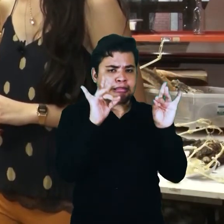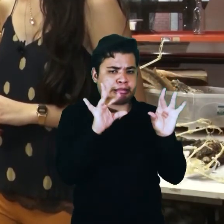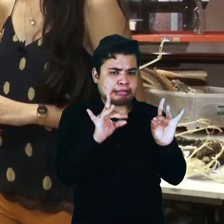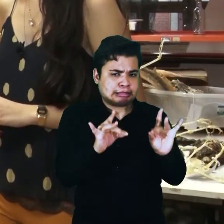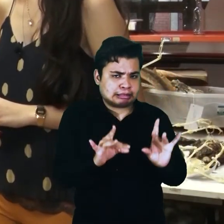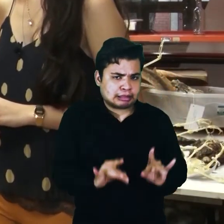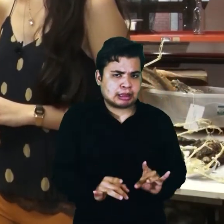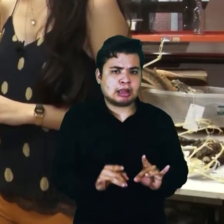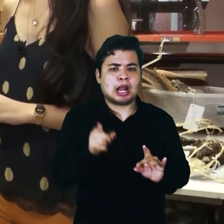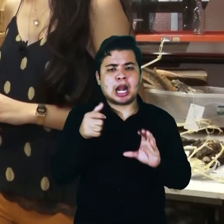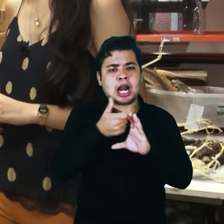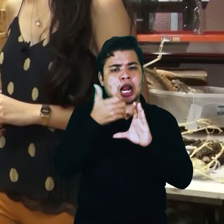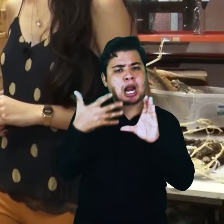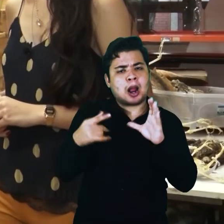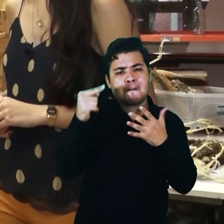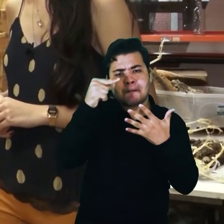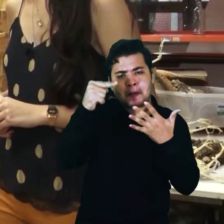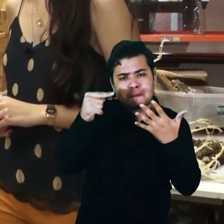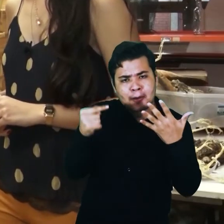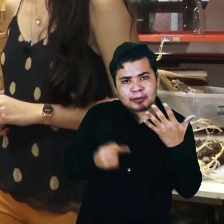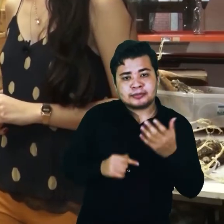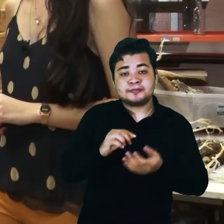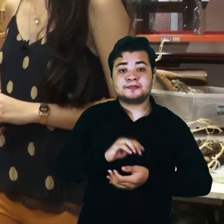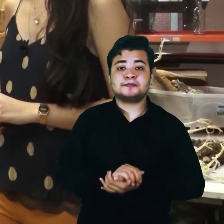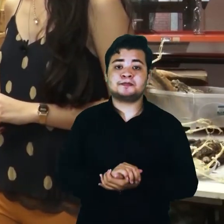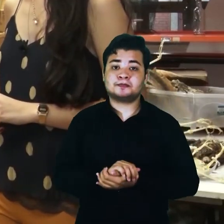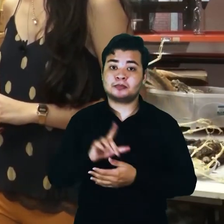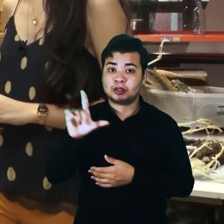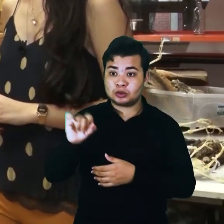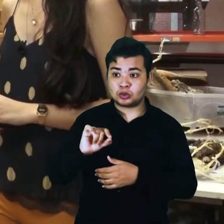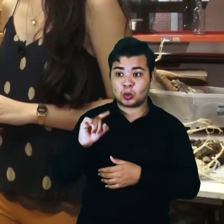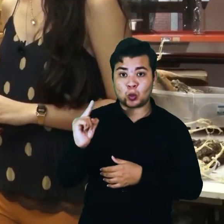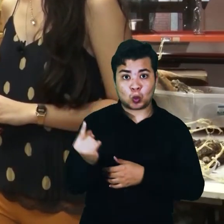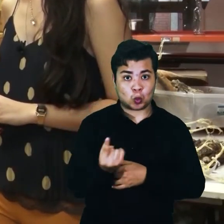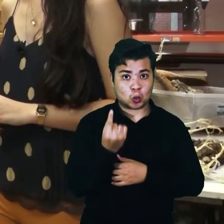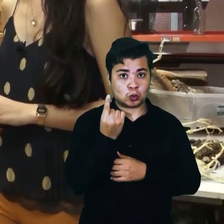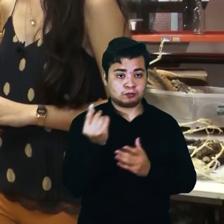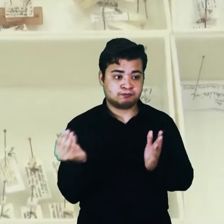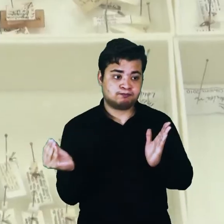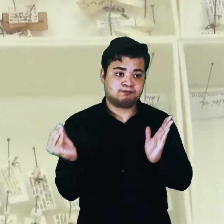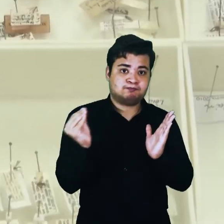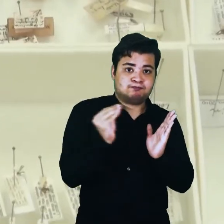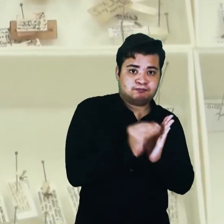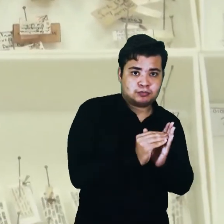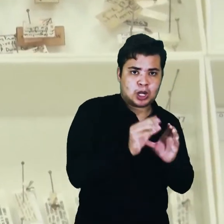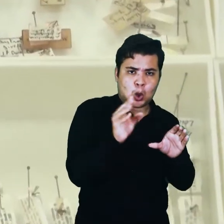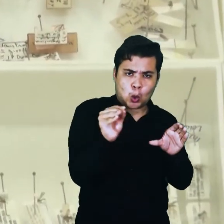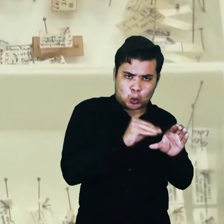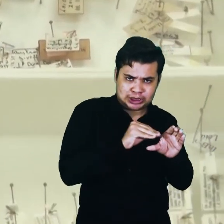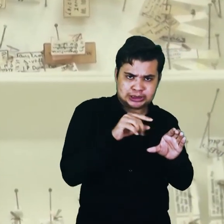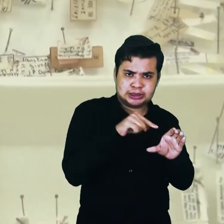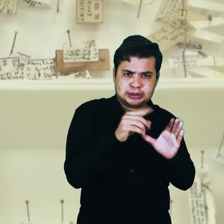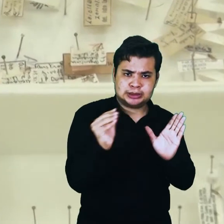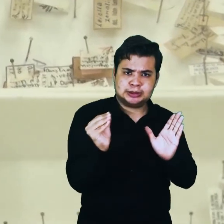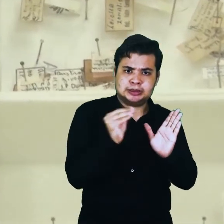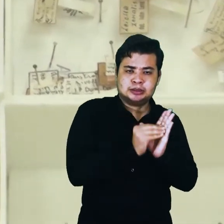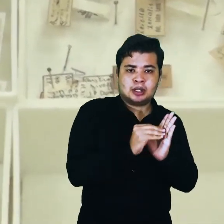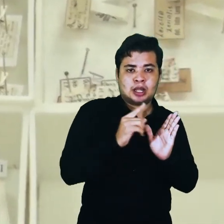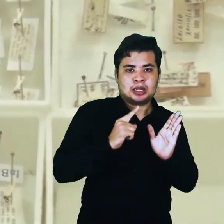do animal. Um exemplar é selecionado para ser depositado em coleção, que é o exemplar que recebe as